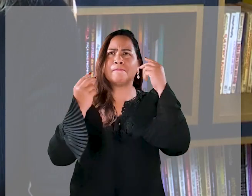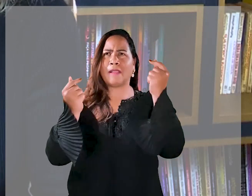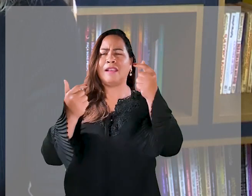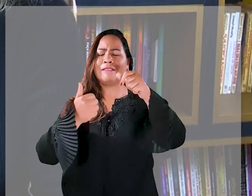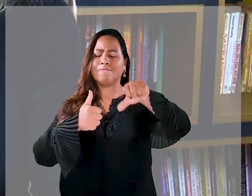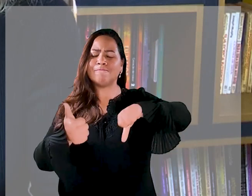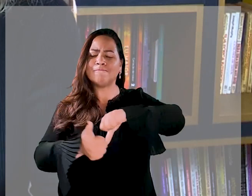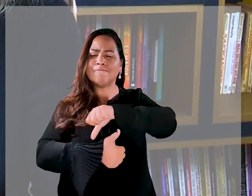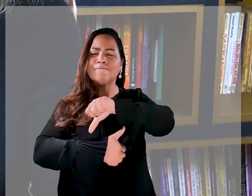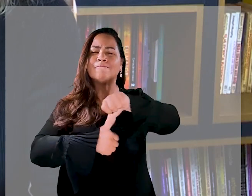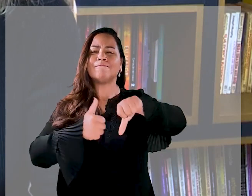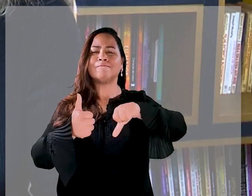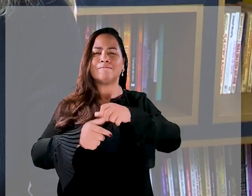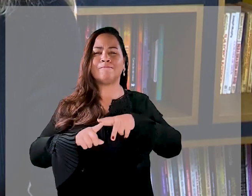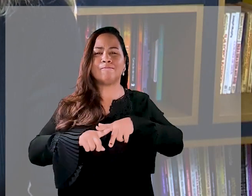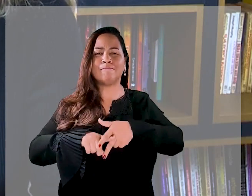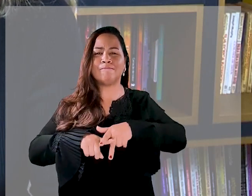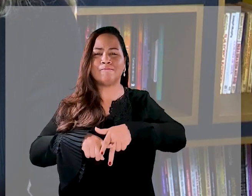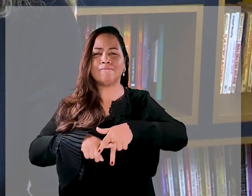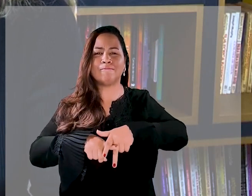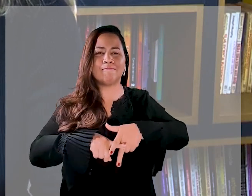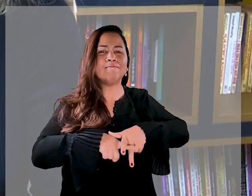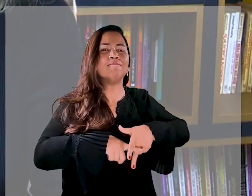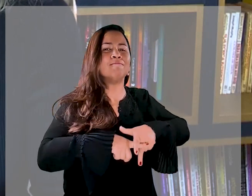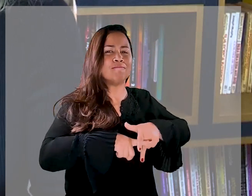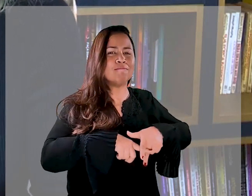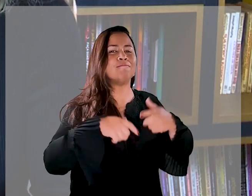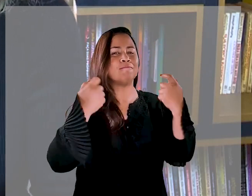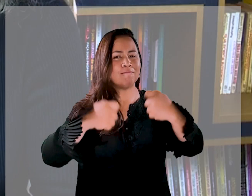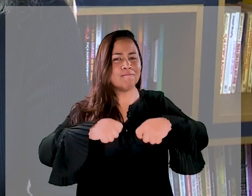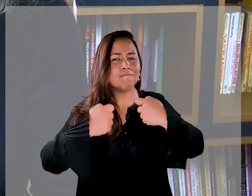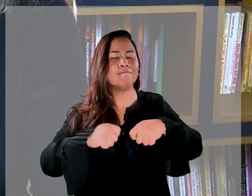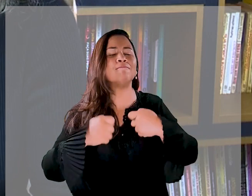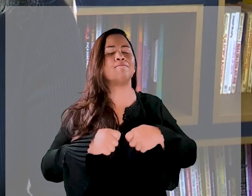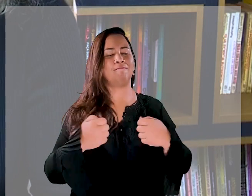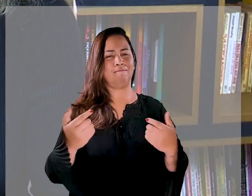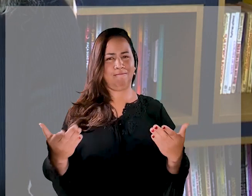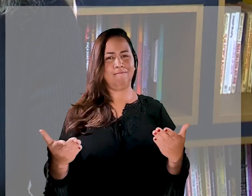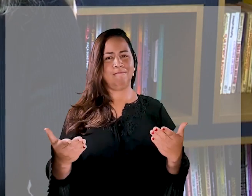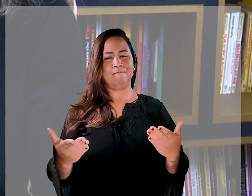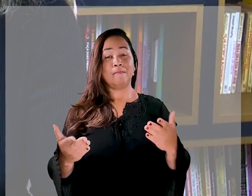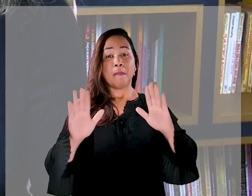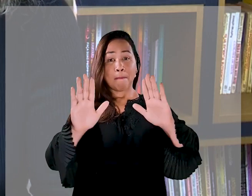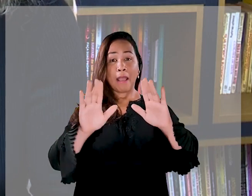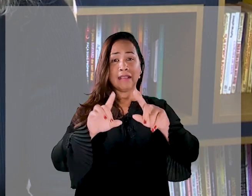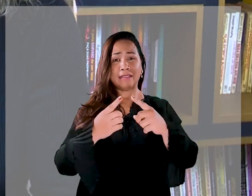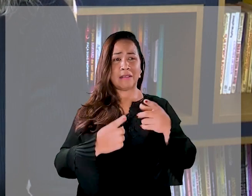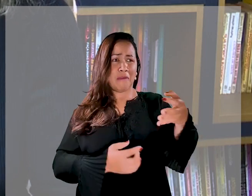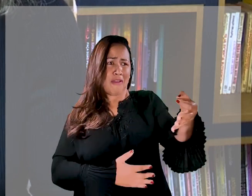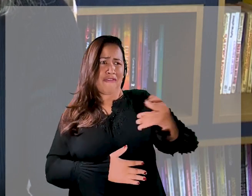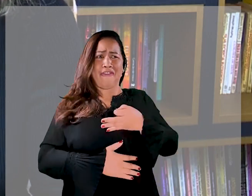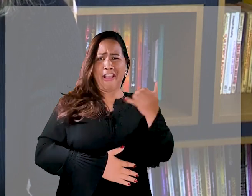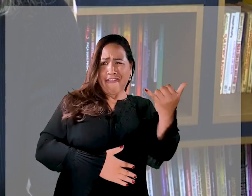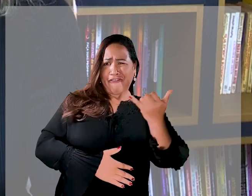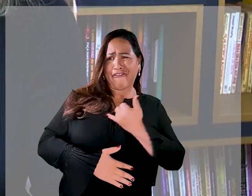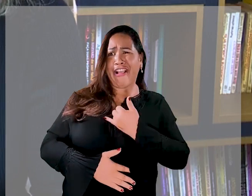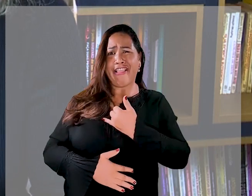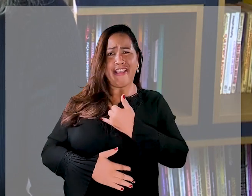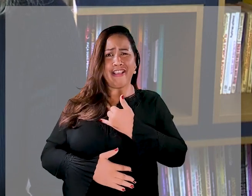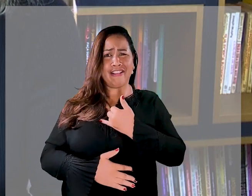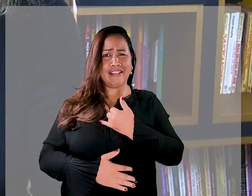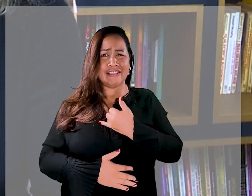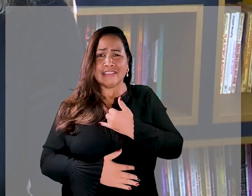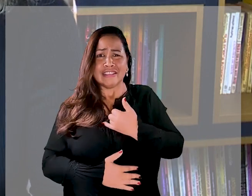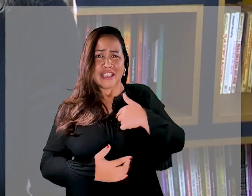que é necessário mudar. Mas você não vai mudar porque o outro falou isso ou aquilo. Uma vez que, por exemplo, no meu caso, se você não gosta de mim, tá fazendo o que